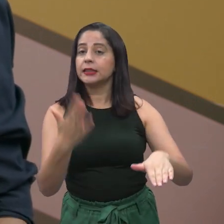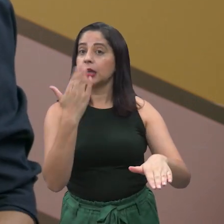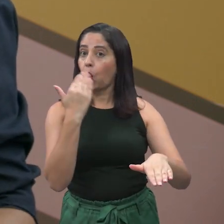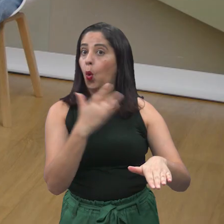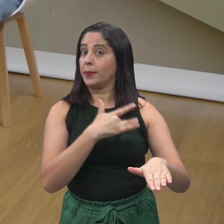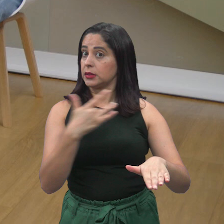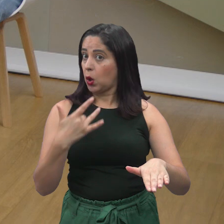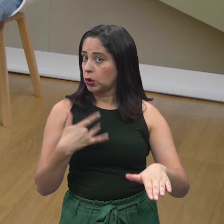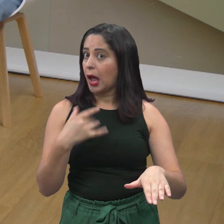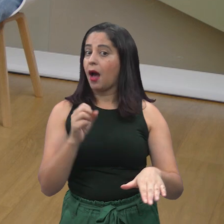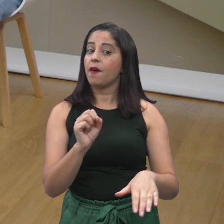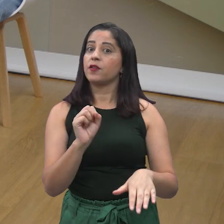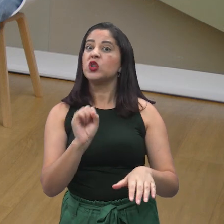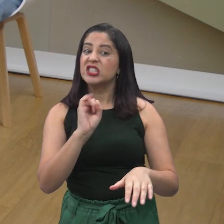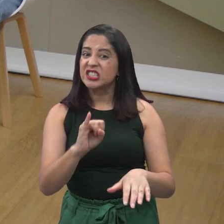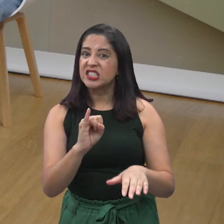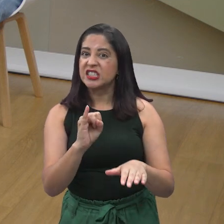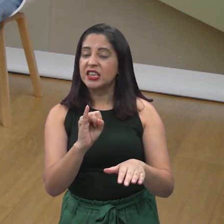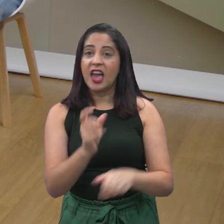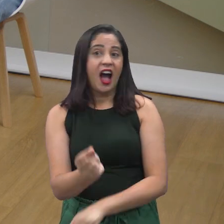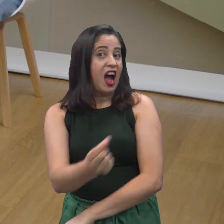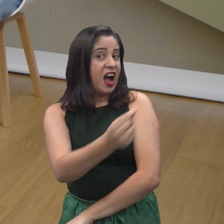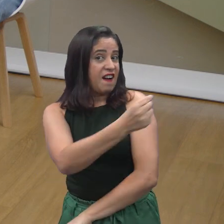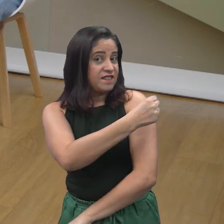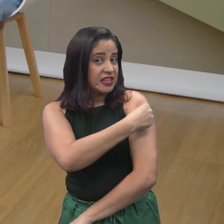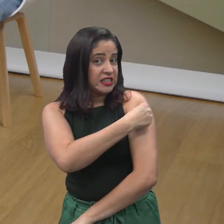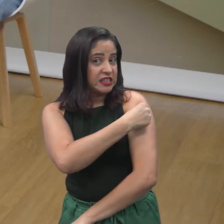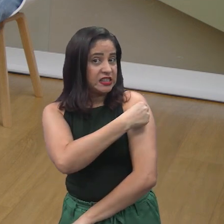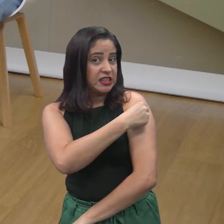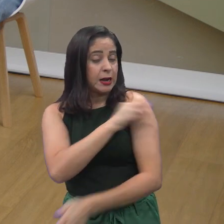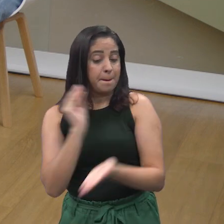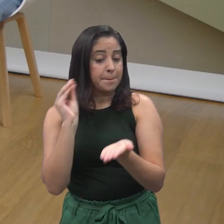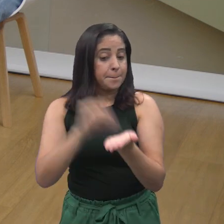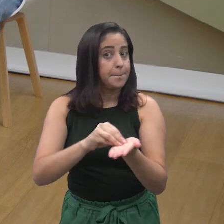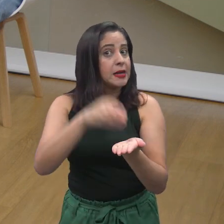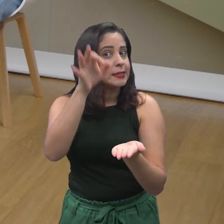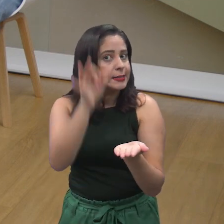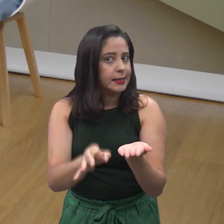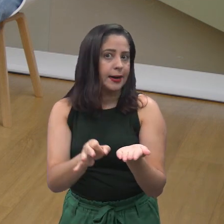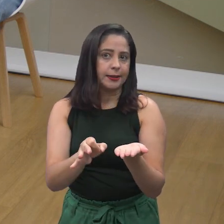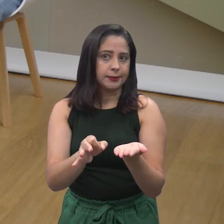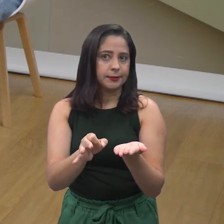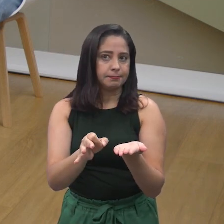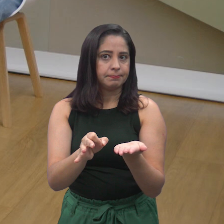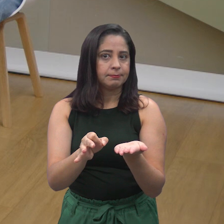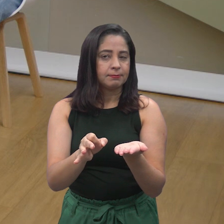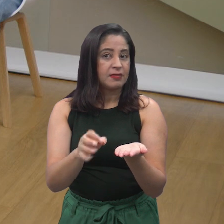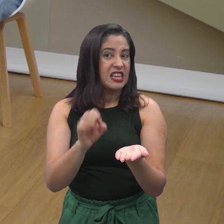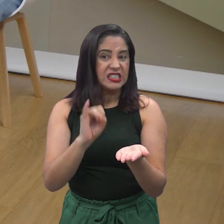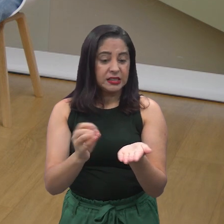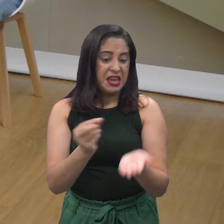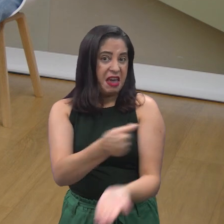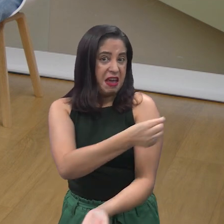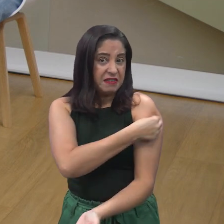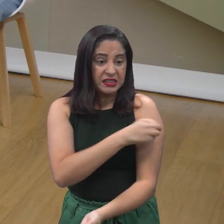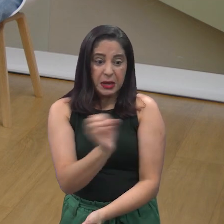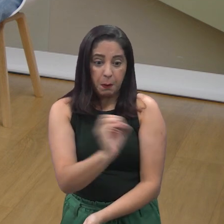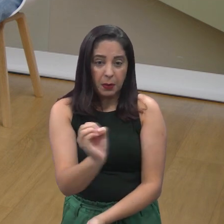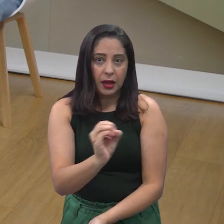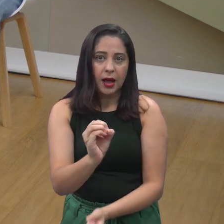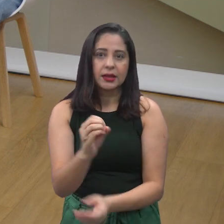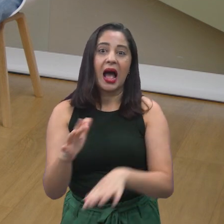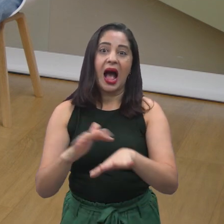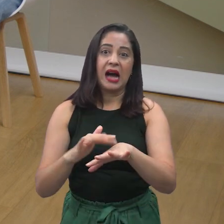crianças, claro. Porque se a gente não tiver um apoio adequado, temos mais chances de, às vezes, não só da doença acontecer, como ser mais